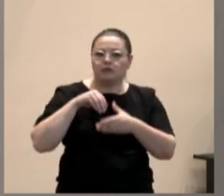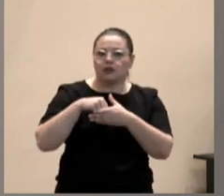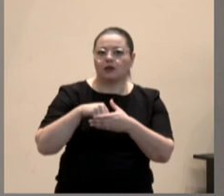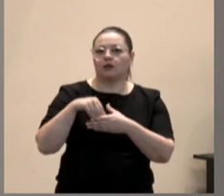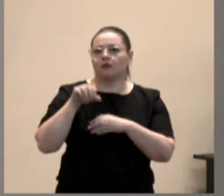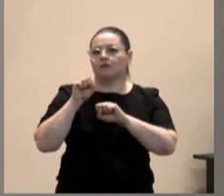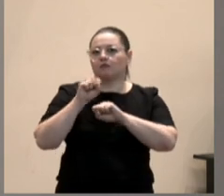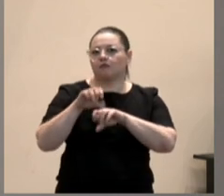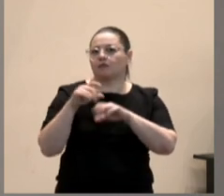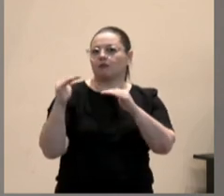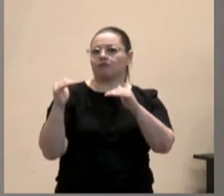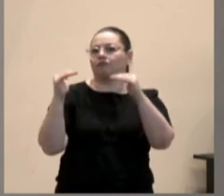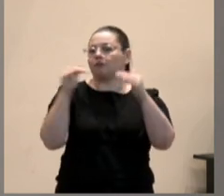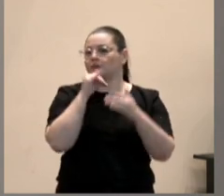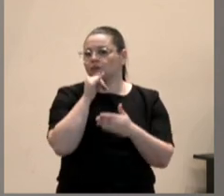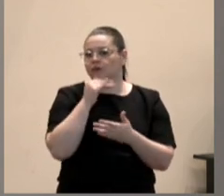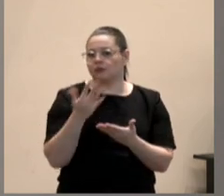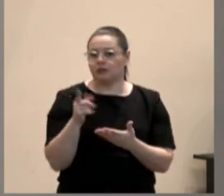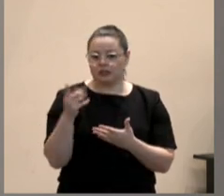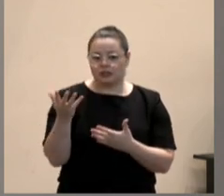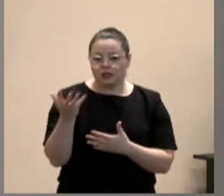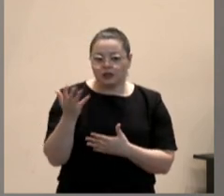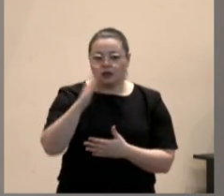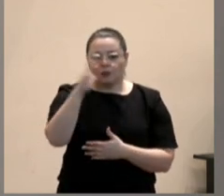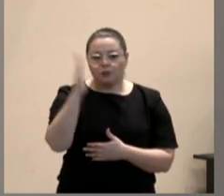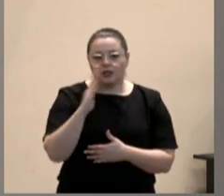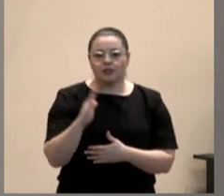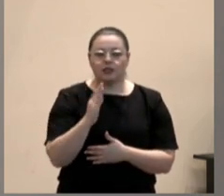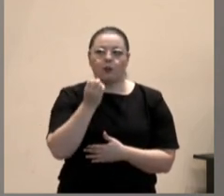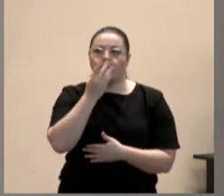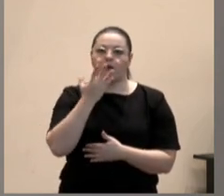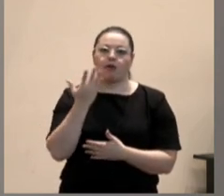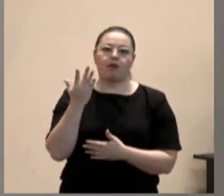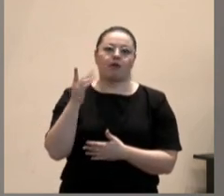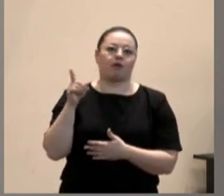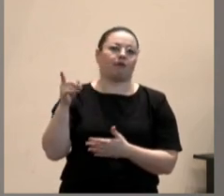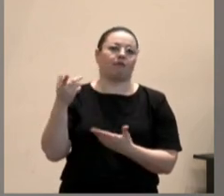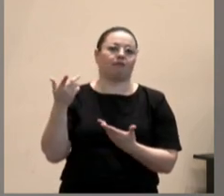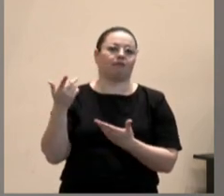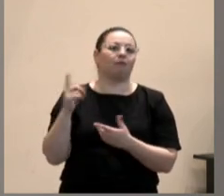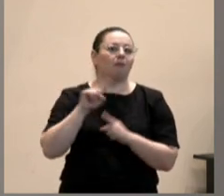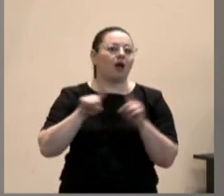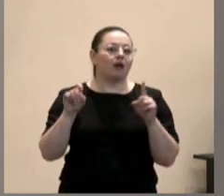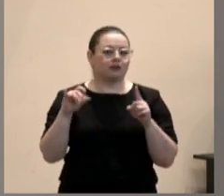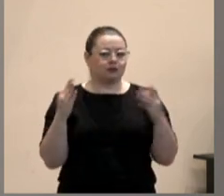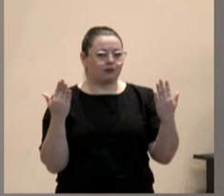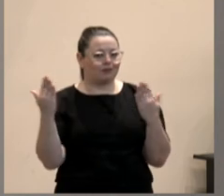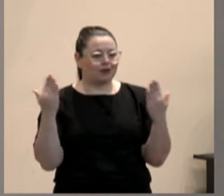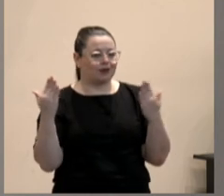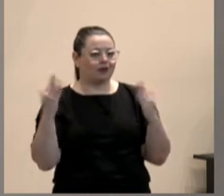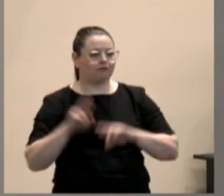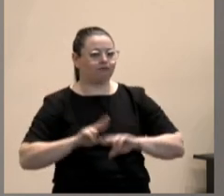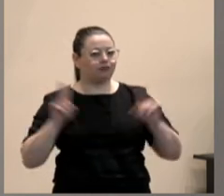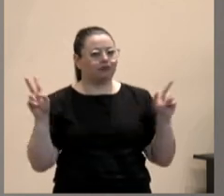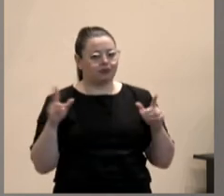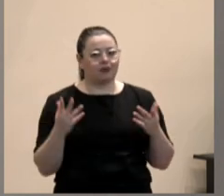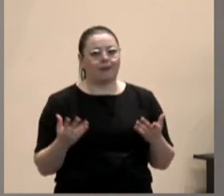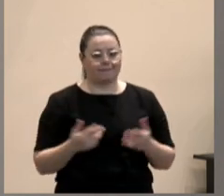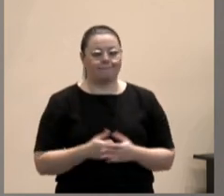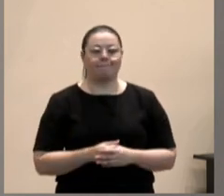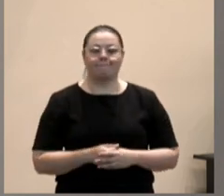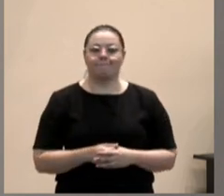rankings internacionais. Eles querem que o Brasil esteja bem lá, vamos ver a distância que nós estamos deles. Em frente, então.